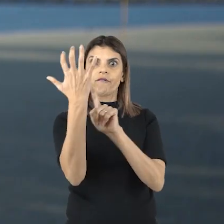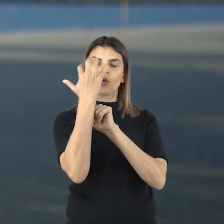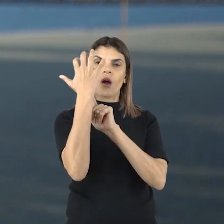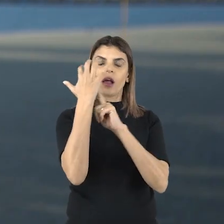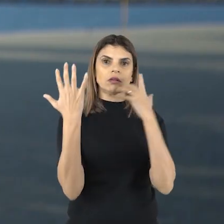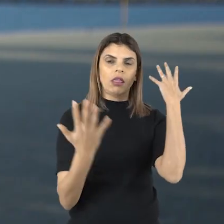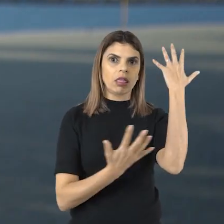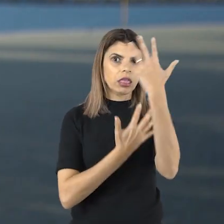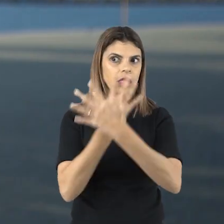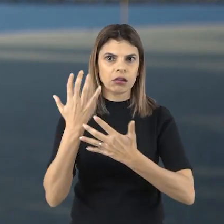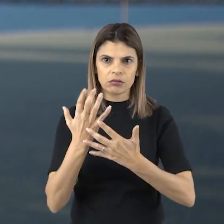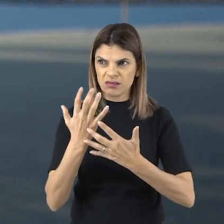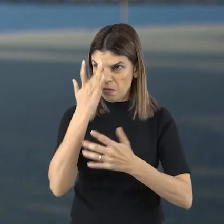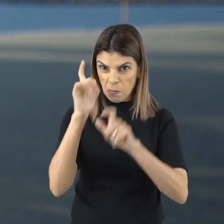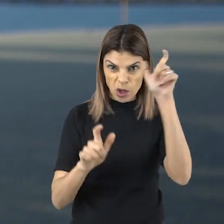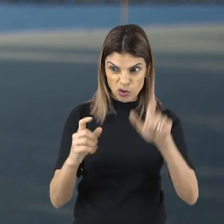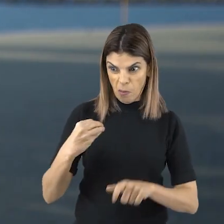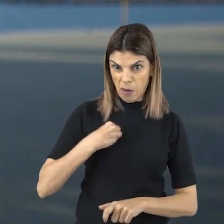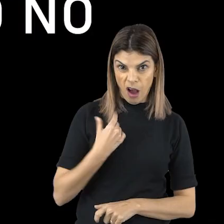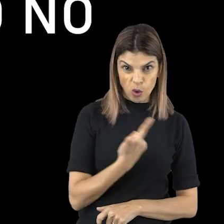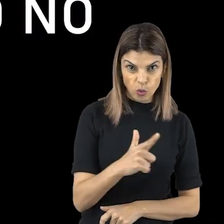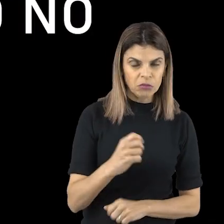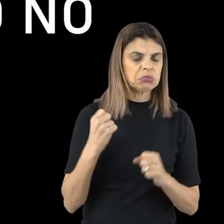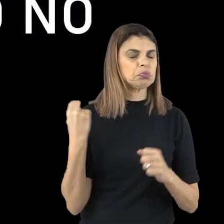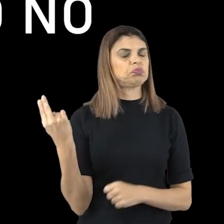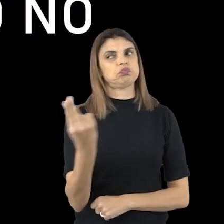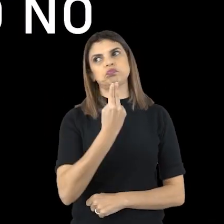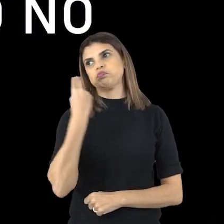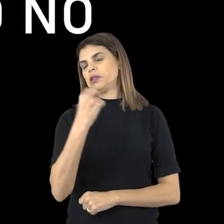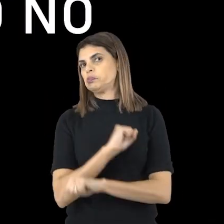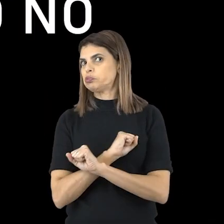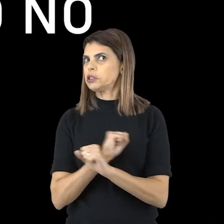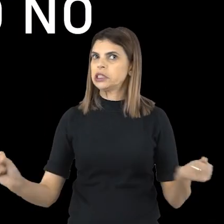influenciando. Hoje é impossível de não pecar.